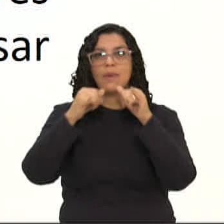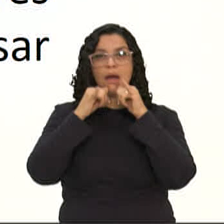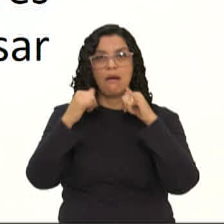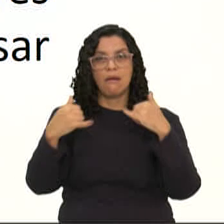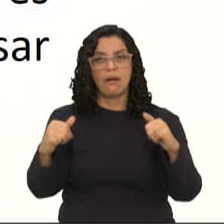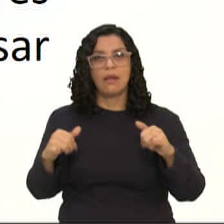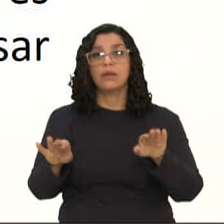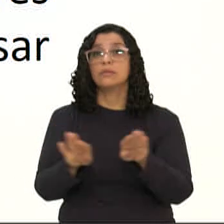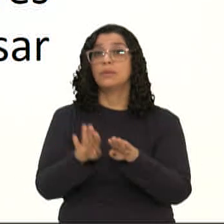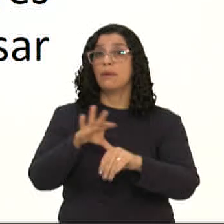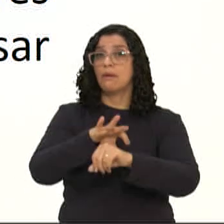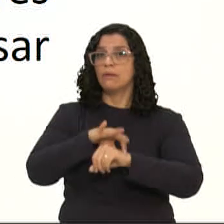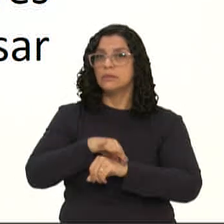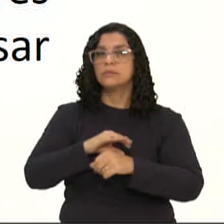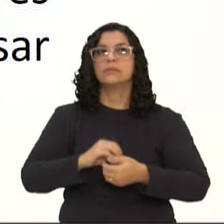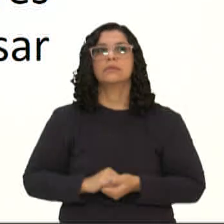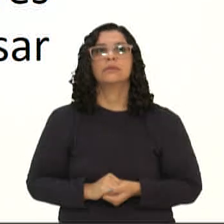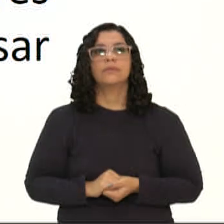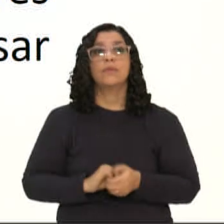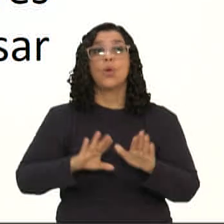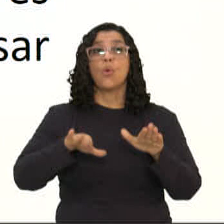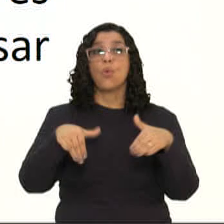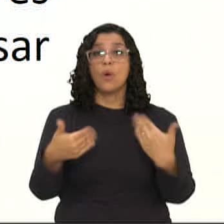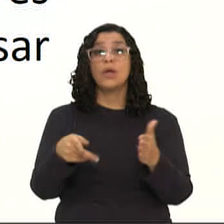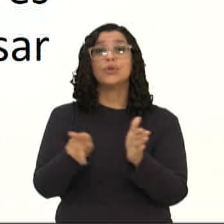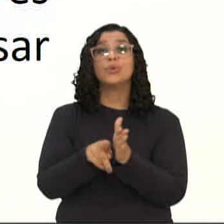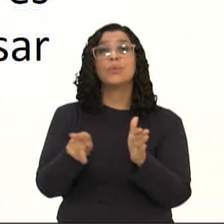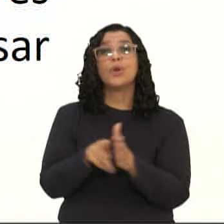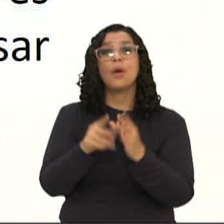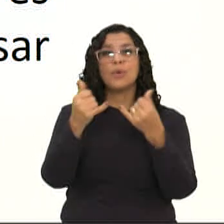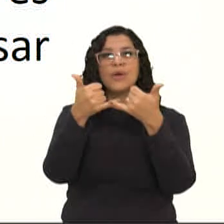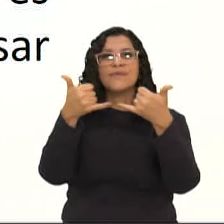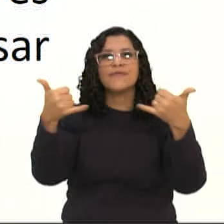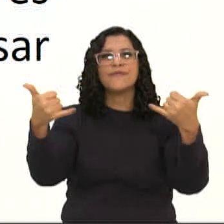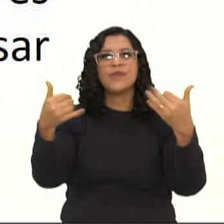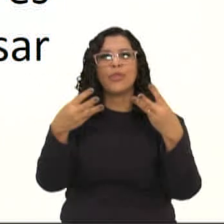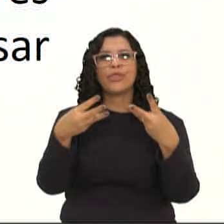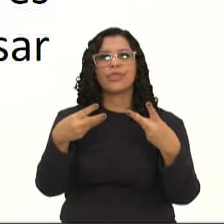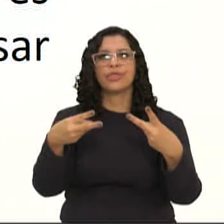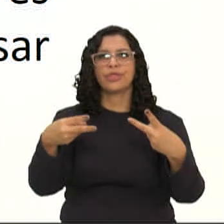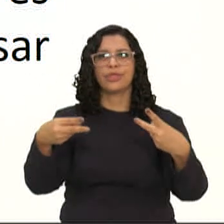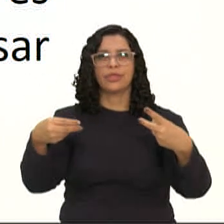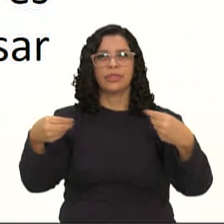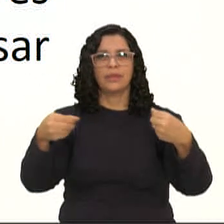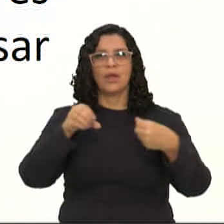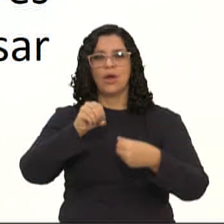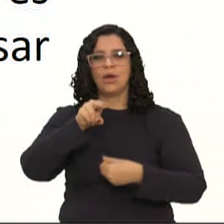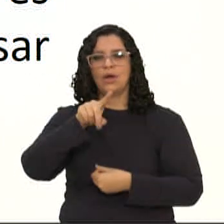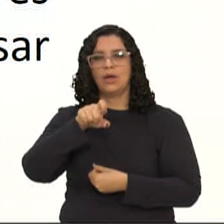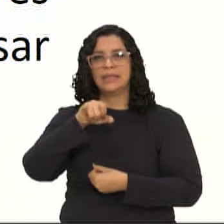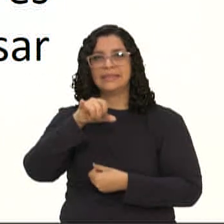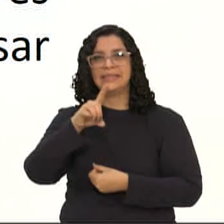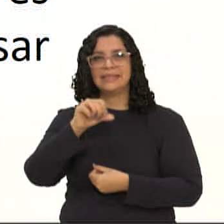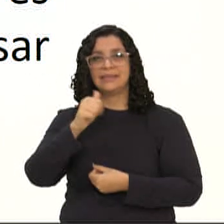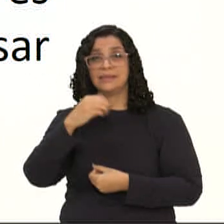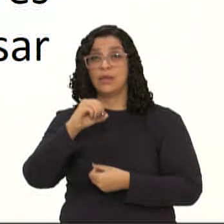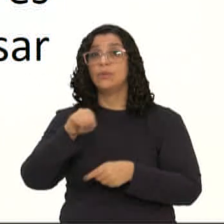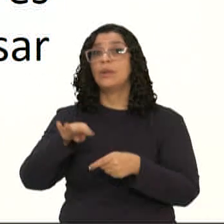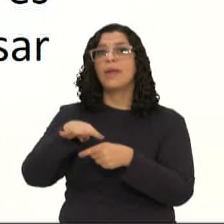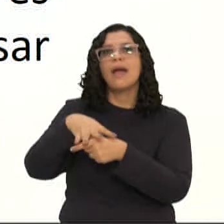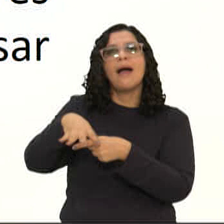e também à segurança. Quando ocorre a oxidação dos materiais condutores, por exemplo, a